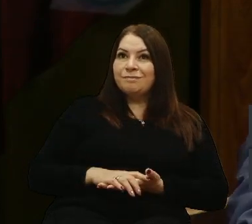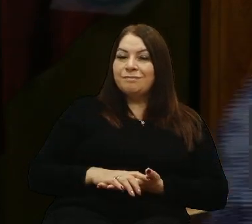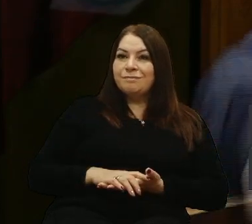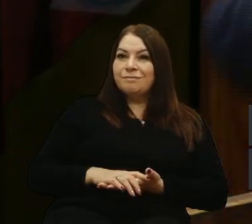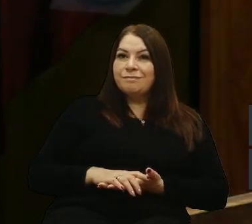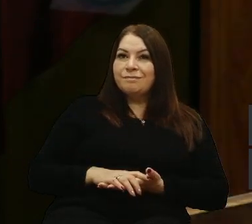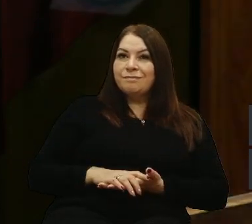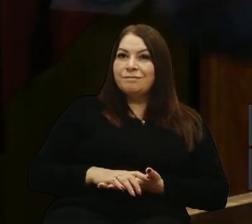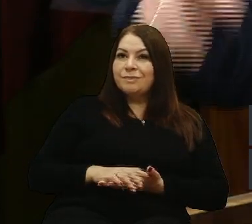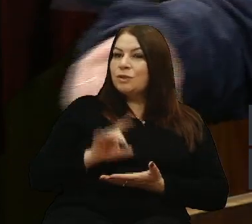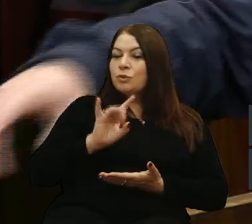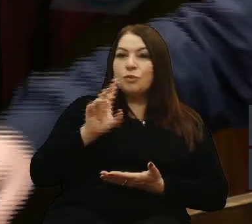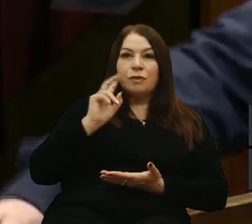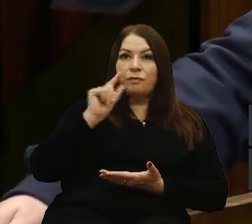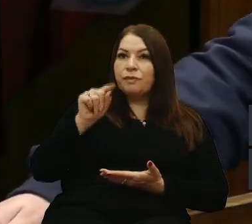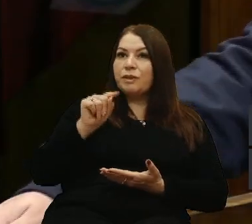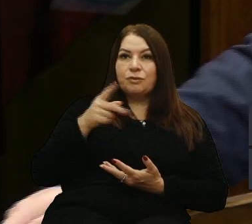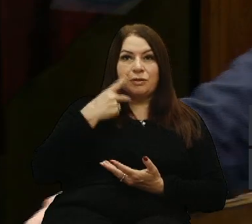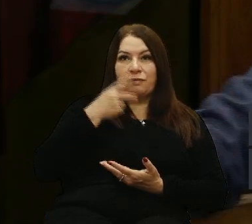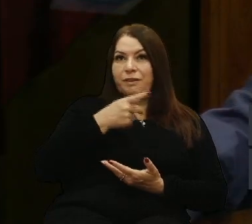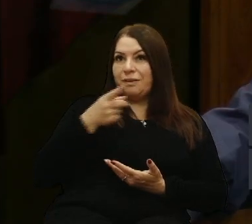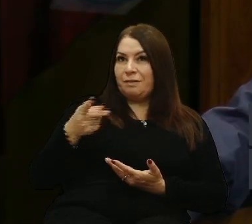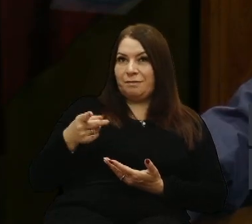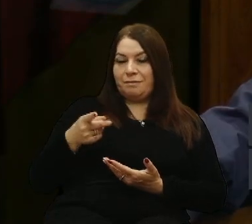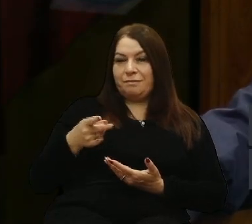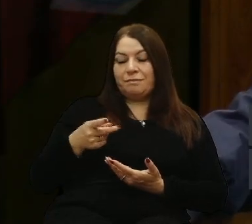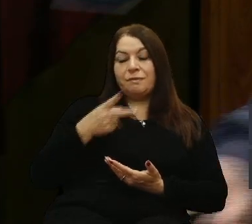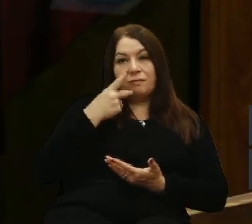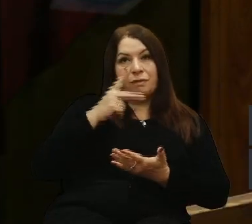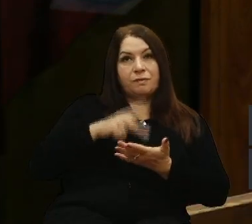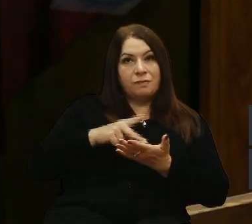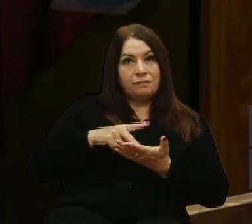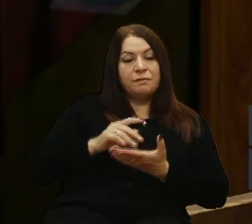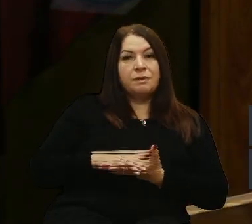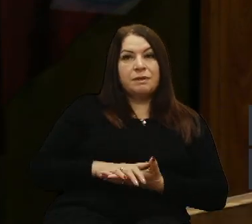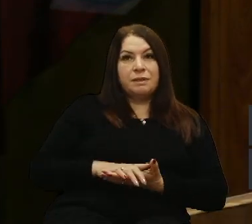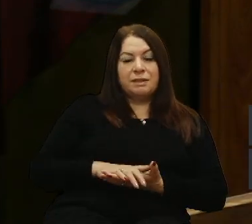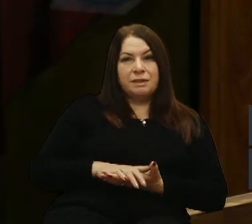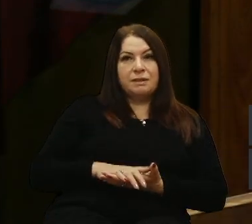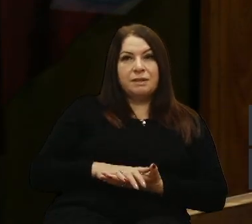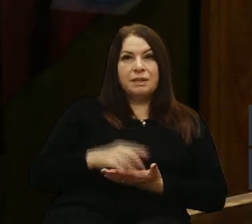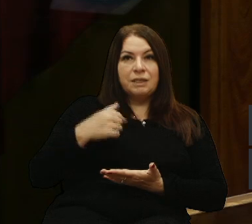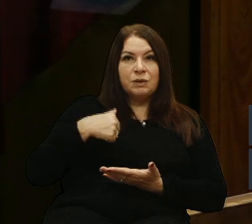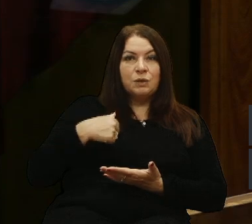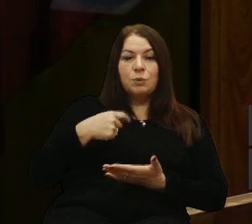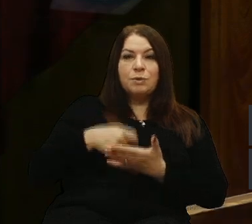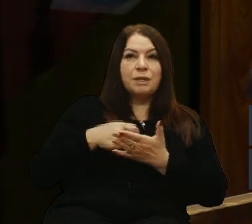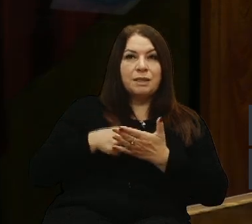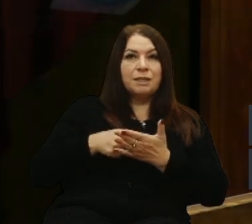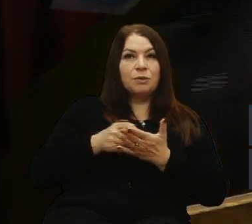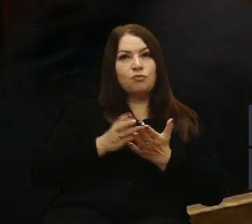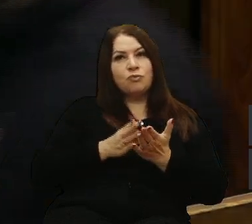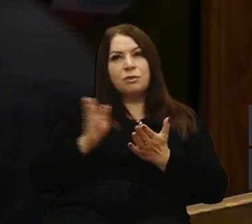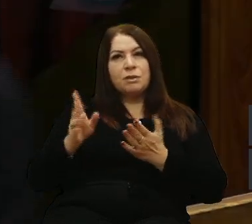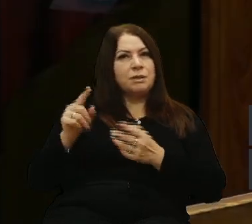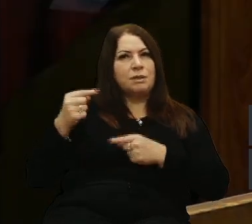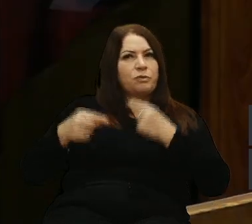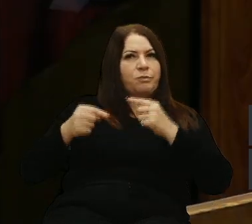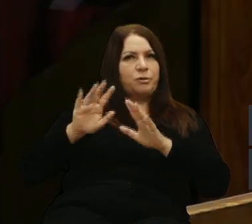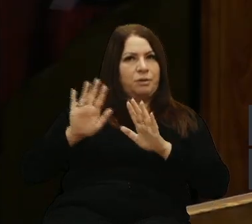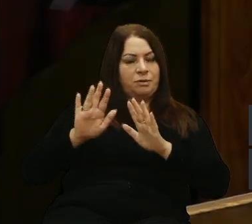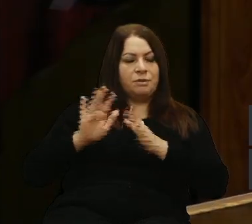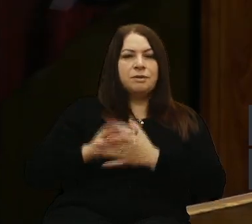Digital. Então é sobre isso que a gente está tratando. Sinceramente, né, eu tento não desvirtuar nenhum tipo de debate.